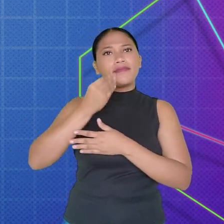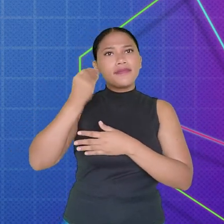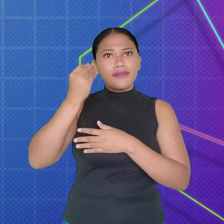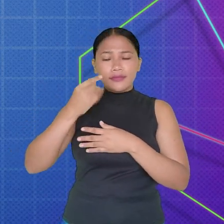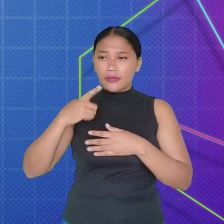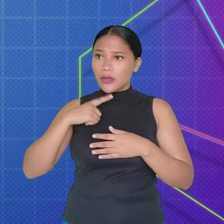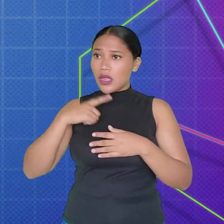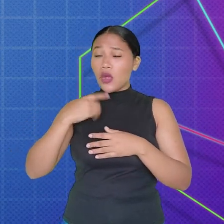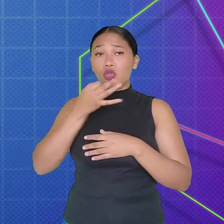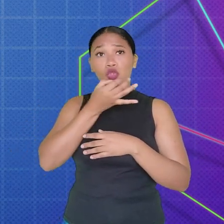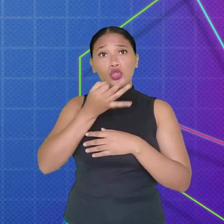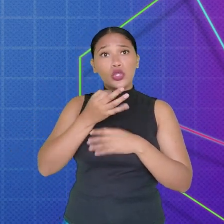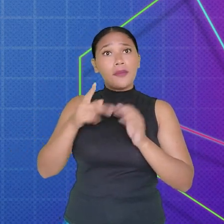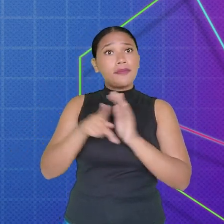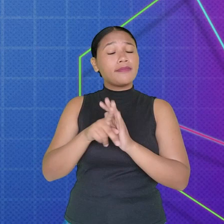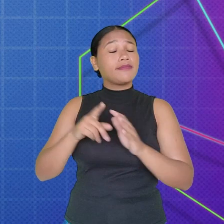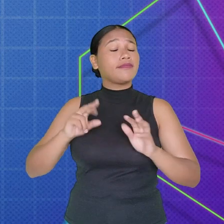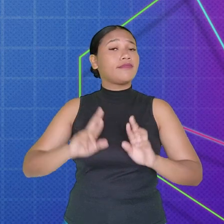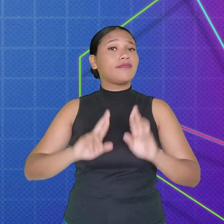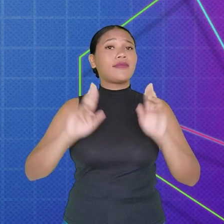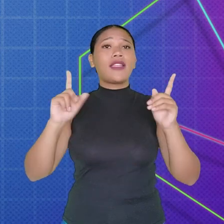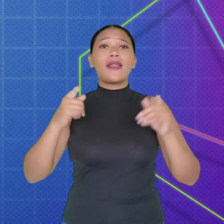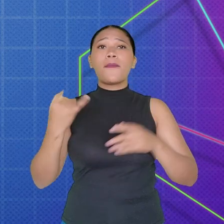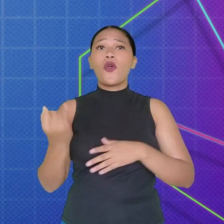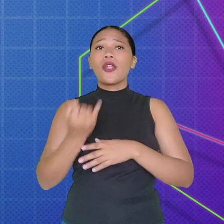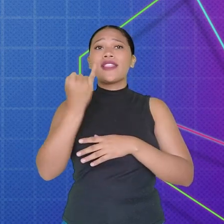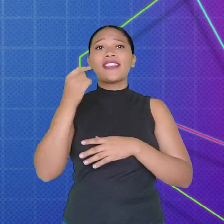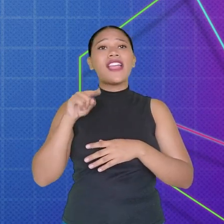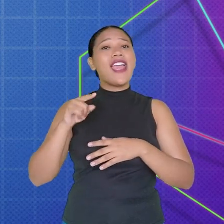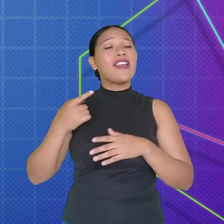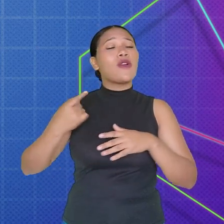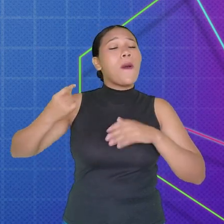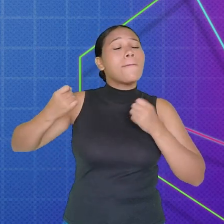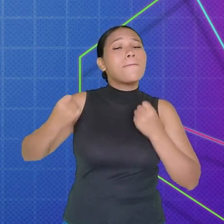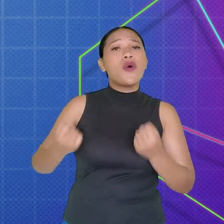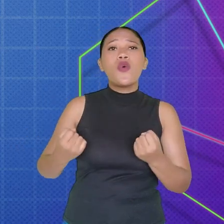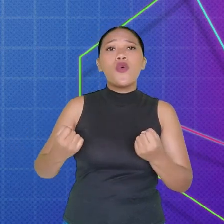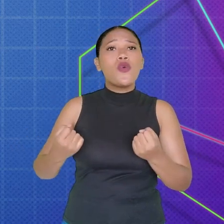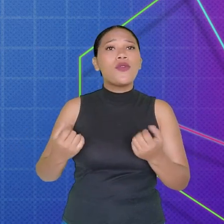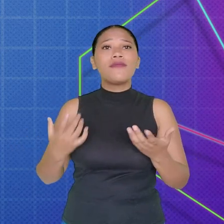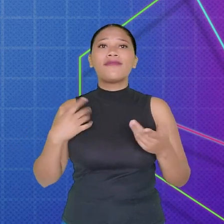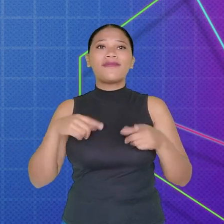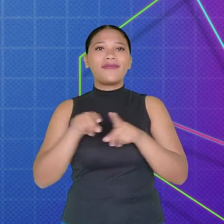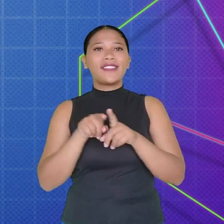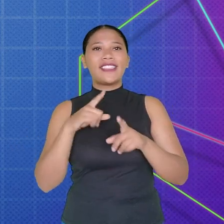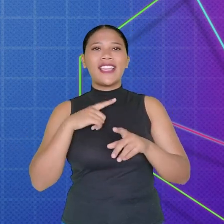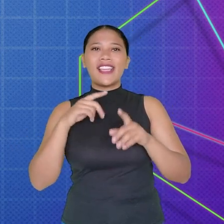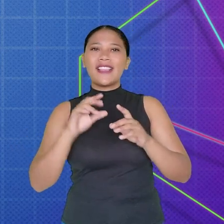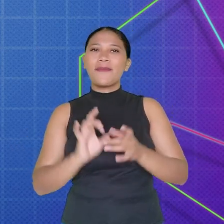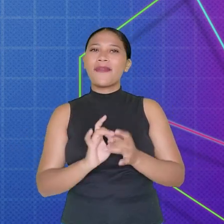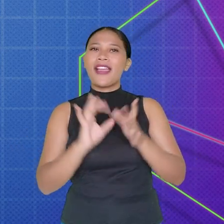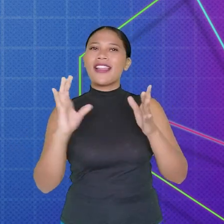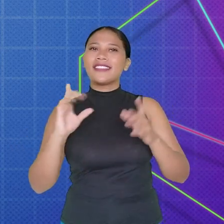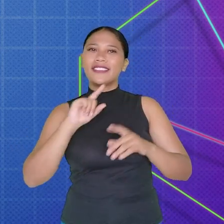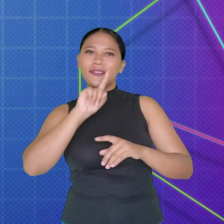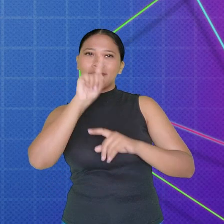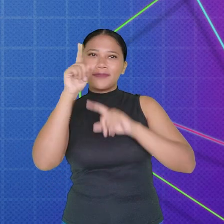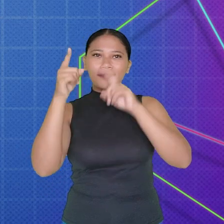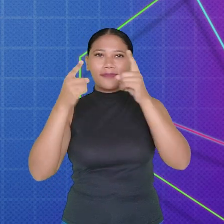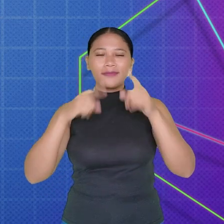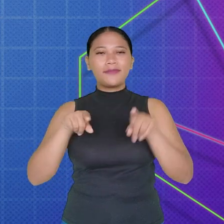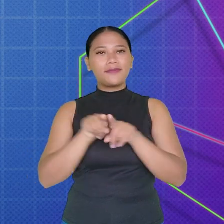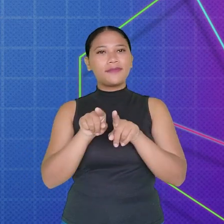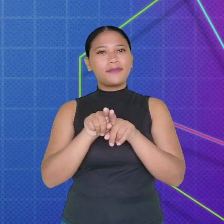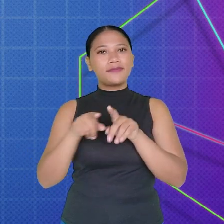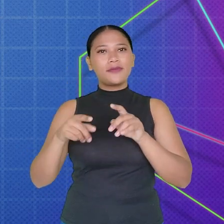pode fazer toda a diferença para a imersão do jogador no jogo. Com o Construct, os desenvolvedores têm a liberdade de criar e